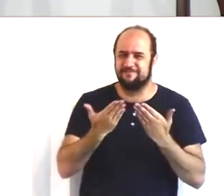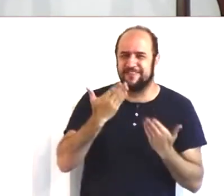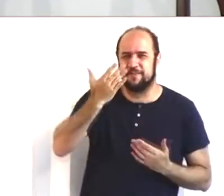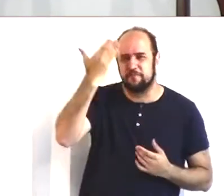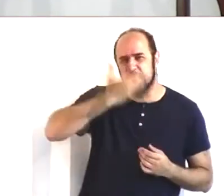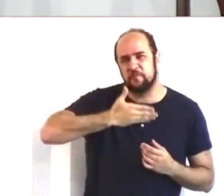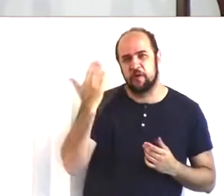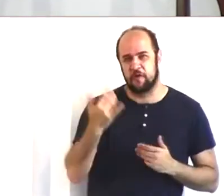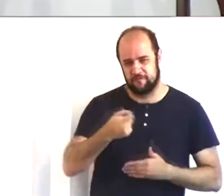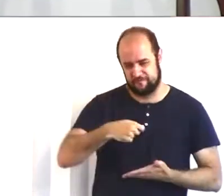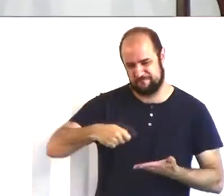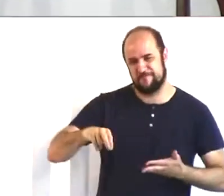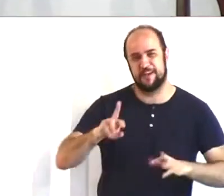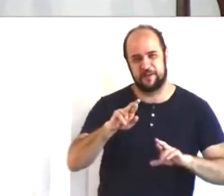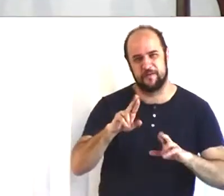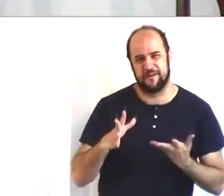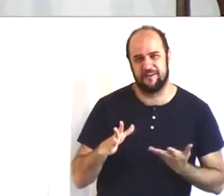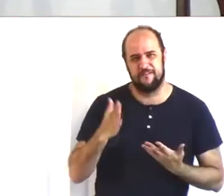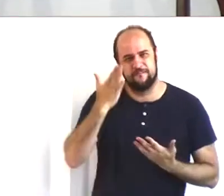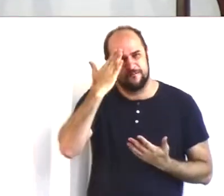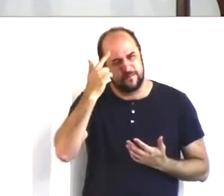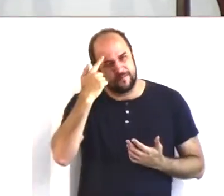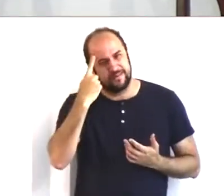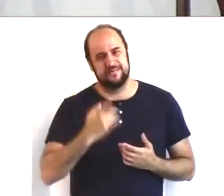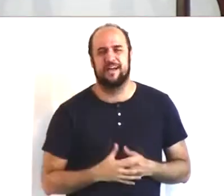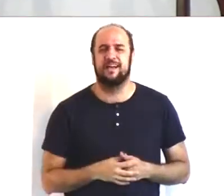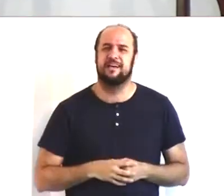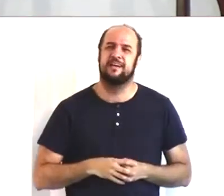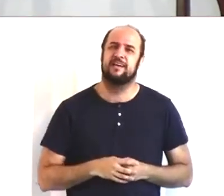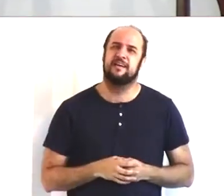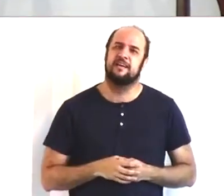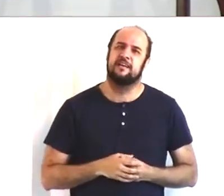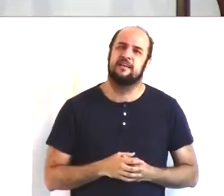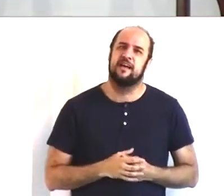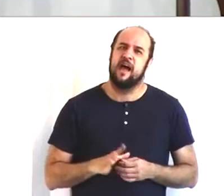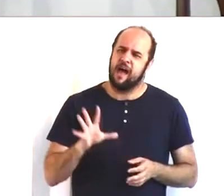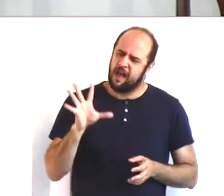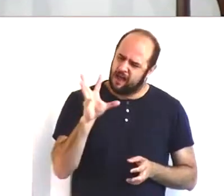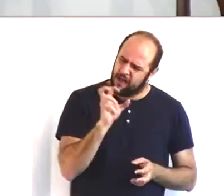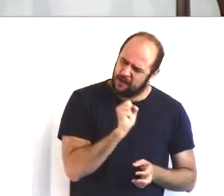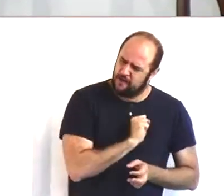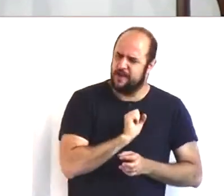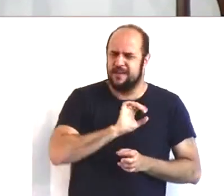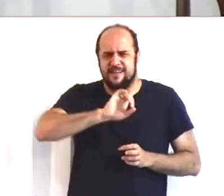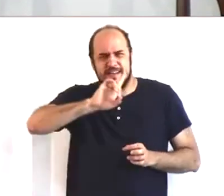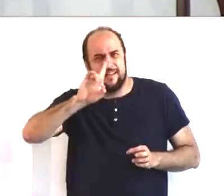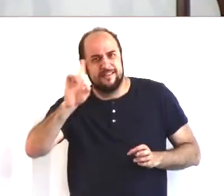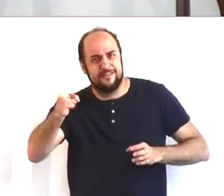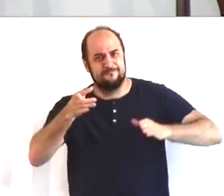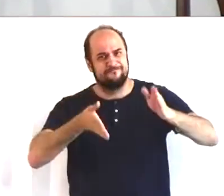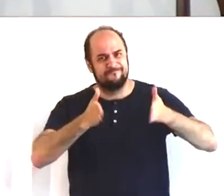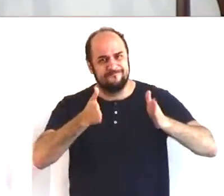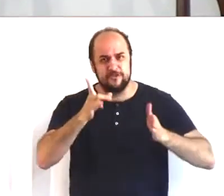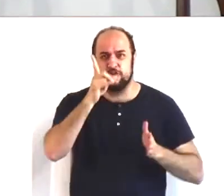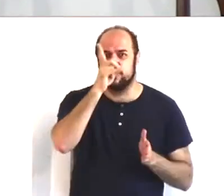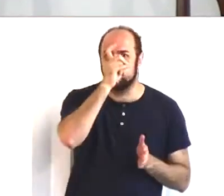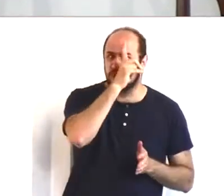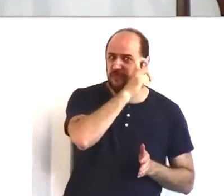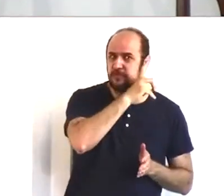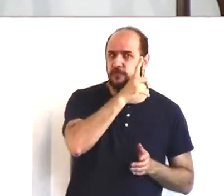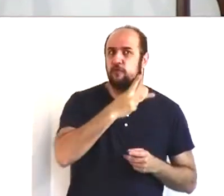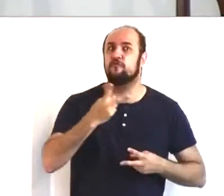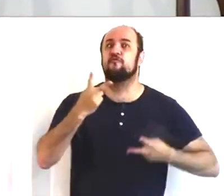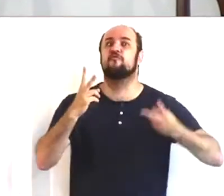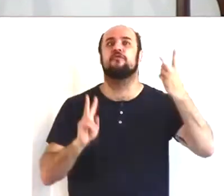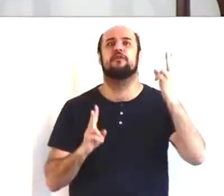de notas aqui, de meritocracia. O amar a Deus nos momentos difíceis é sinônimo de vitória,